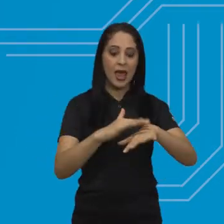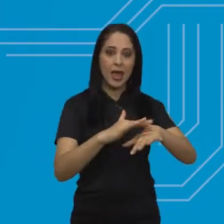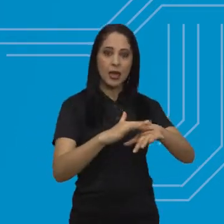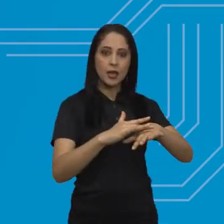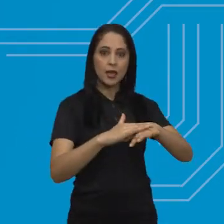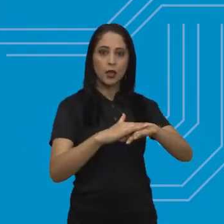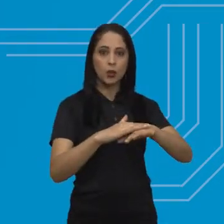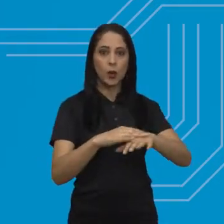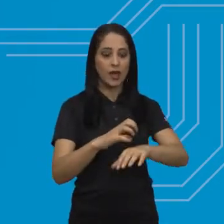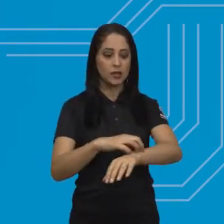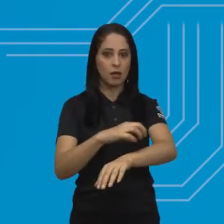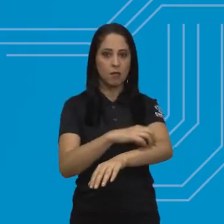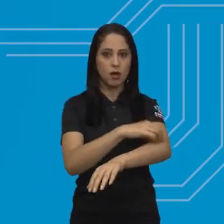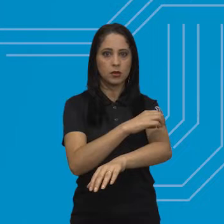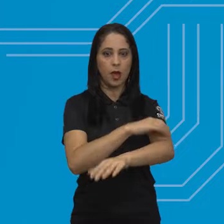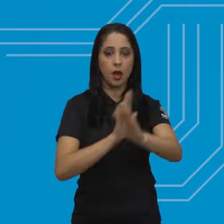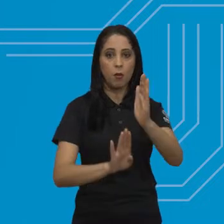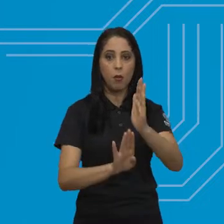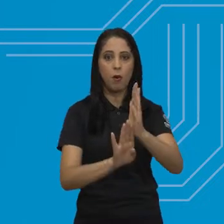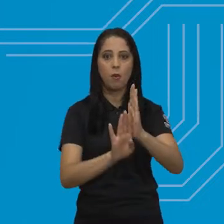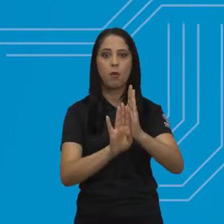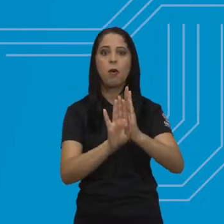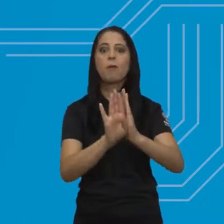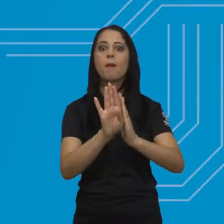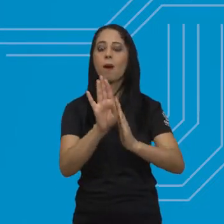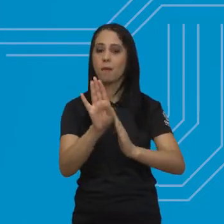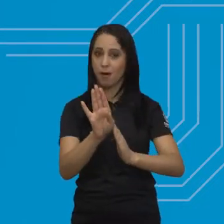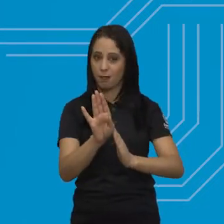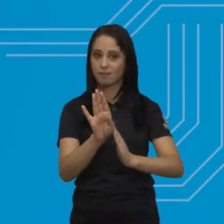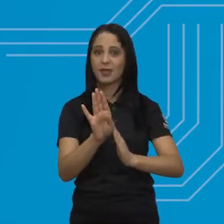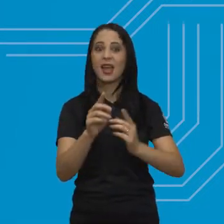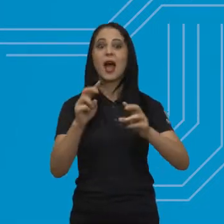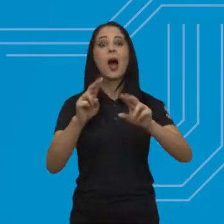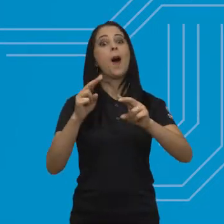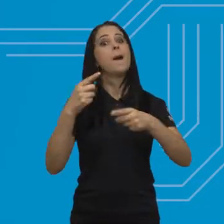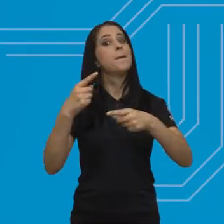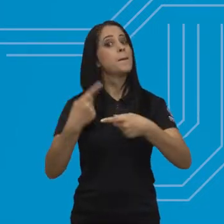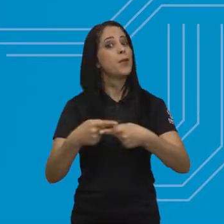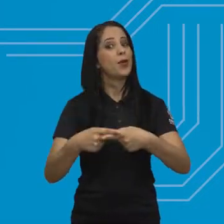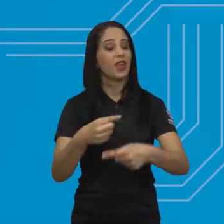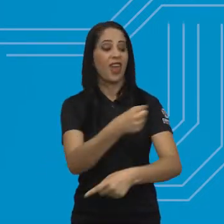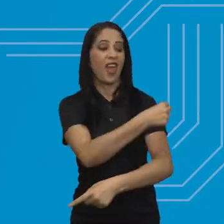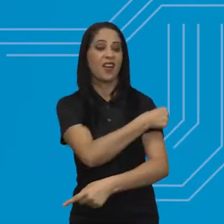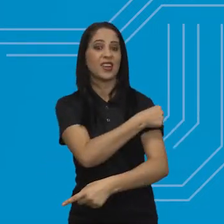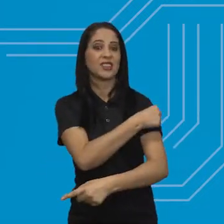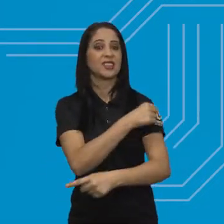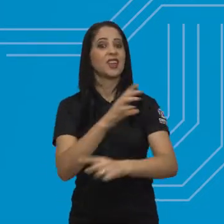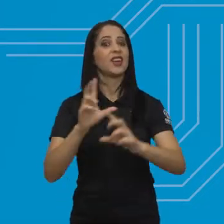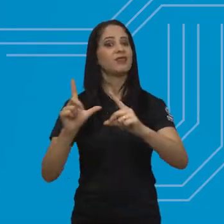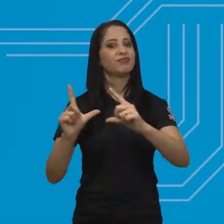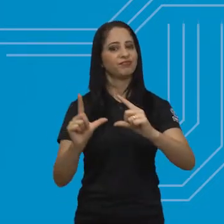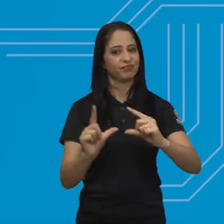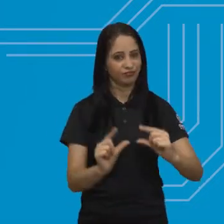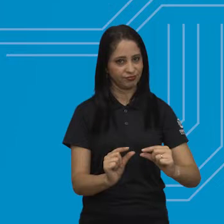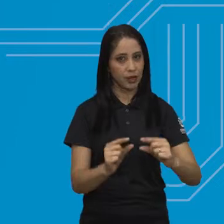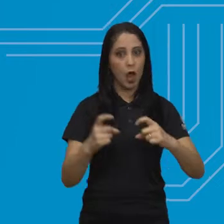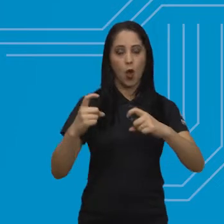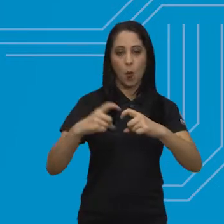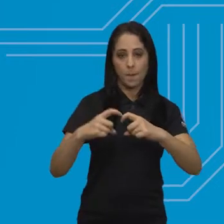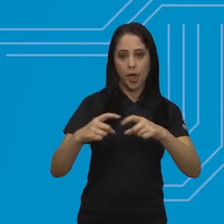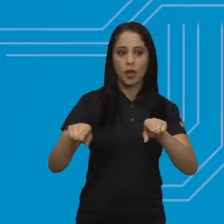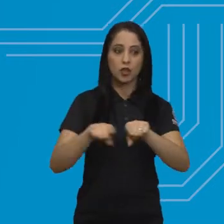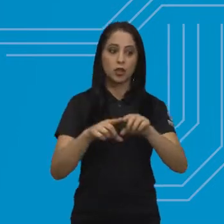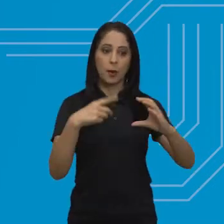a volta de doenças erradicadas como Sarampo por exemplo e o reflexo disso é a queda na procura pelas vacinas